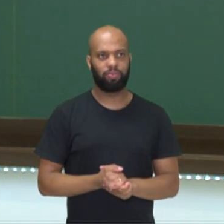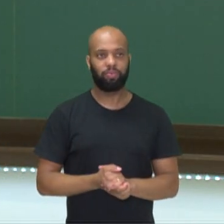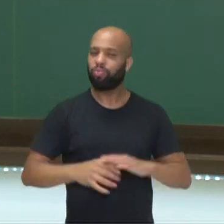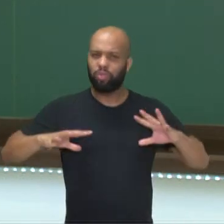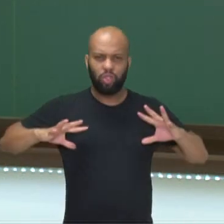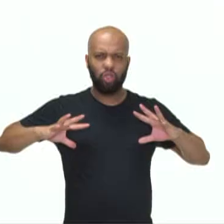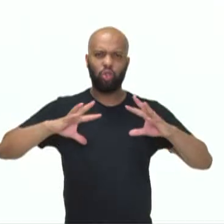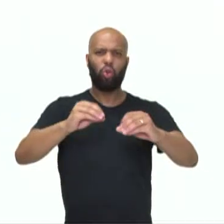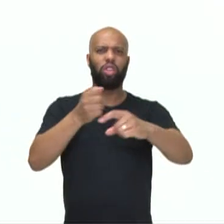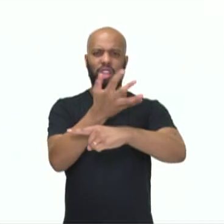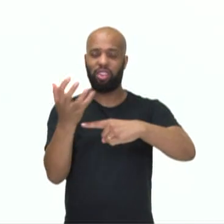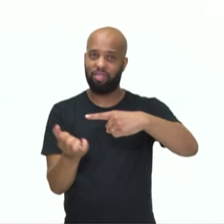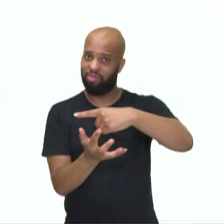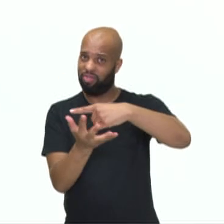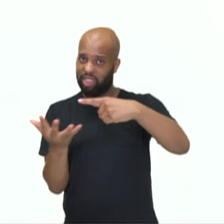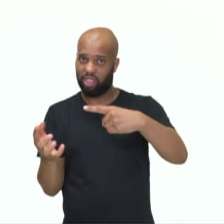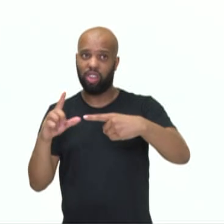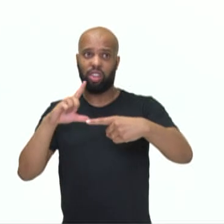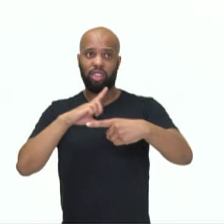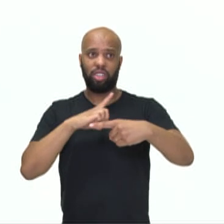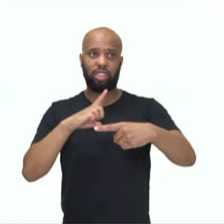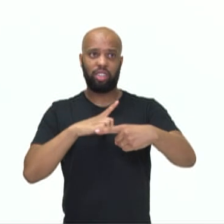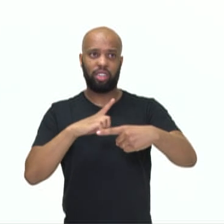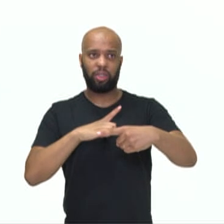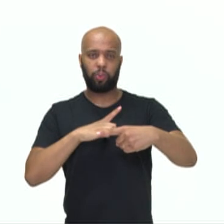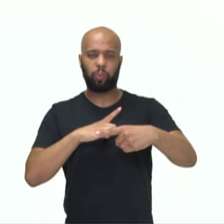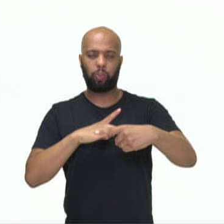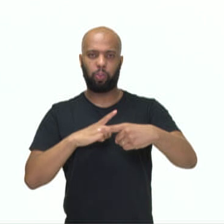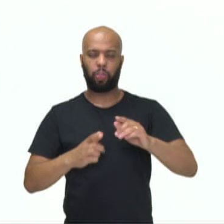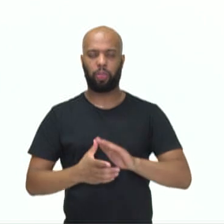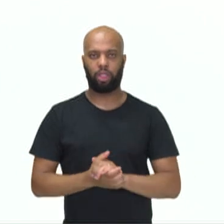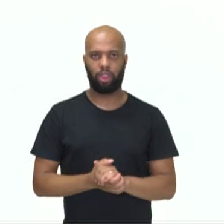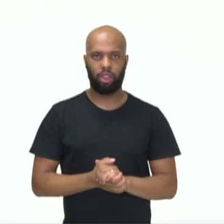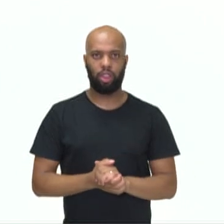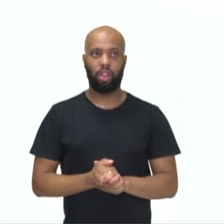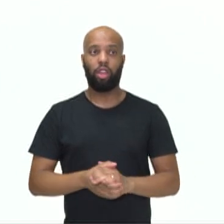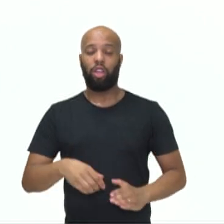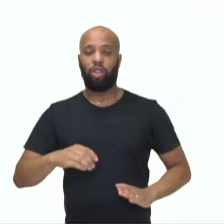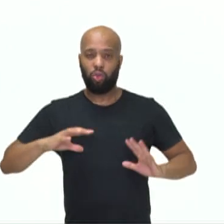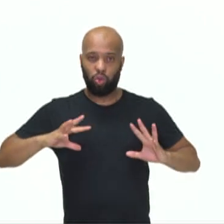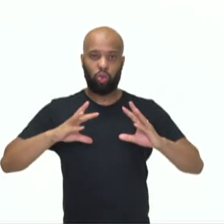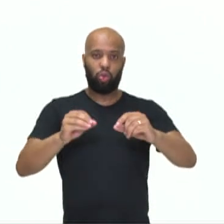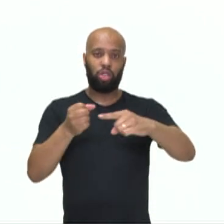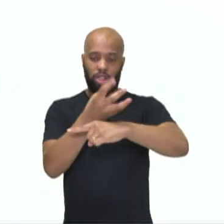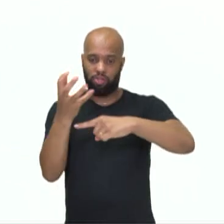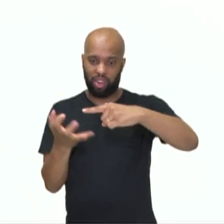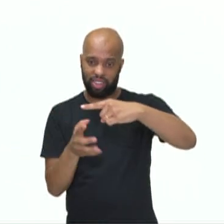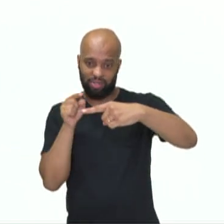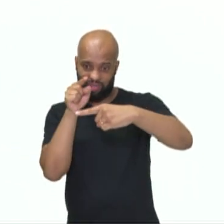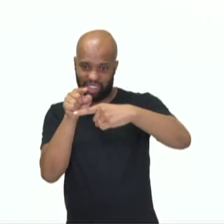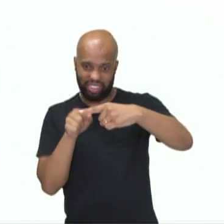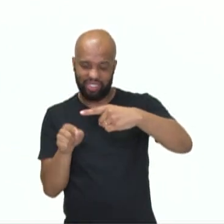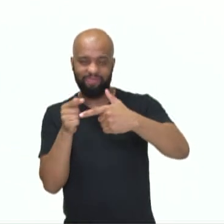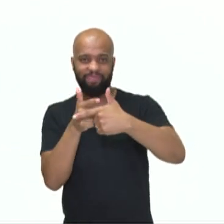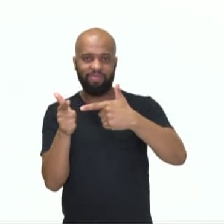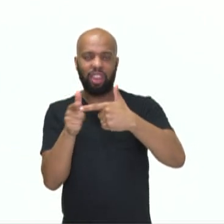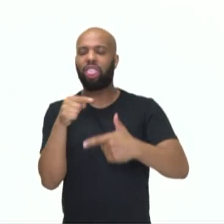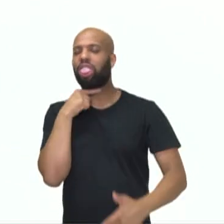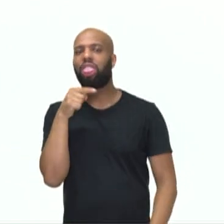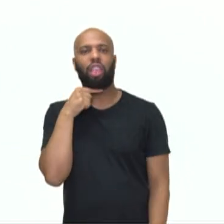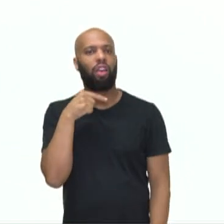Toda fração não aparente que possui... Não aparente significa o quê? O numerador não dá para dividir pelo denominador,